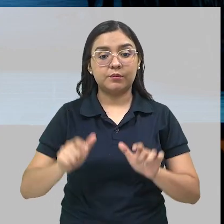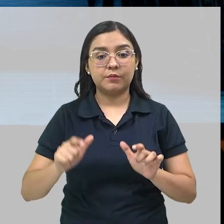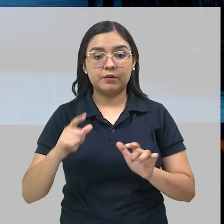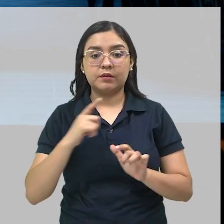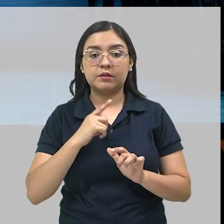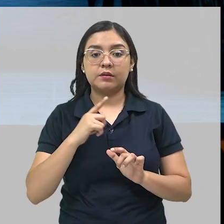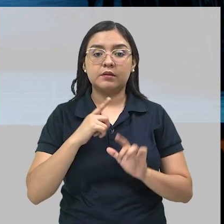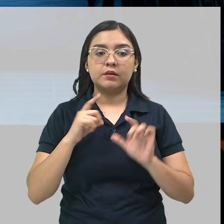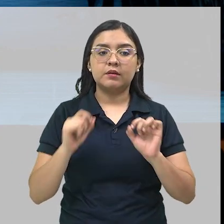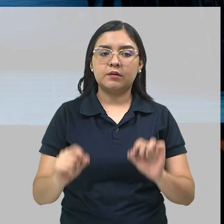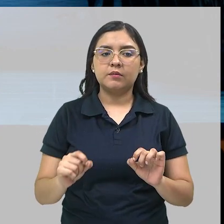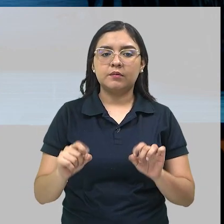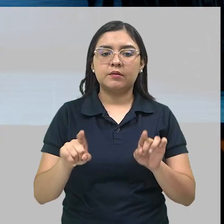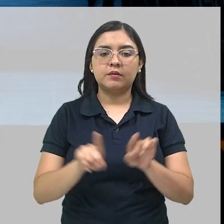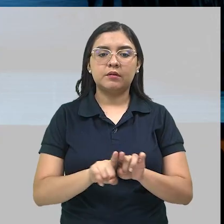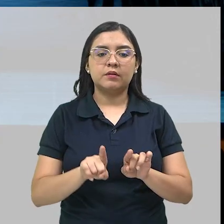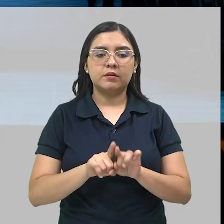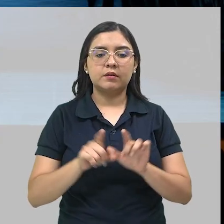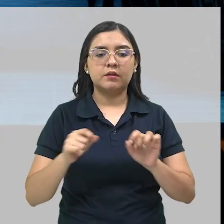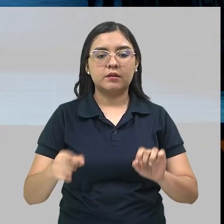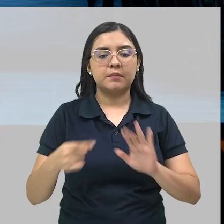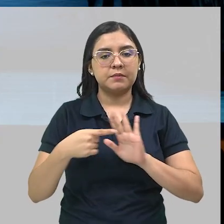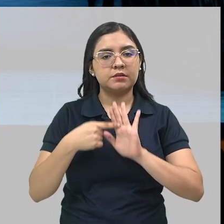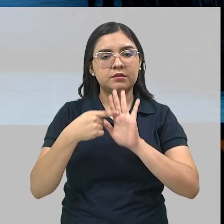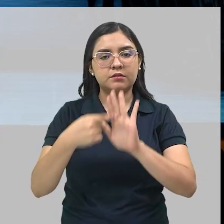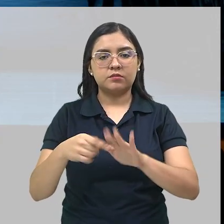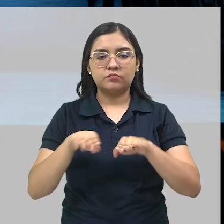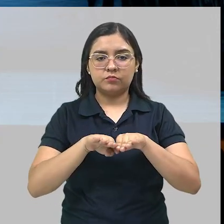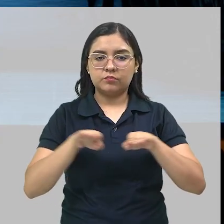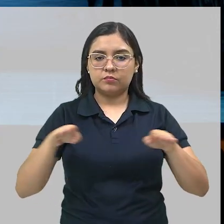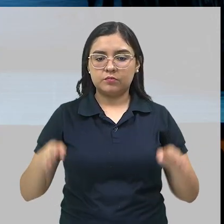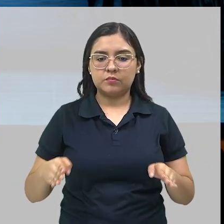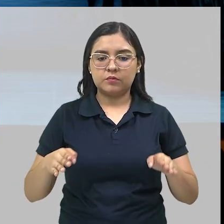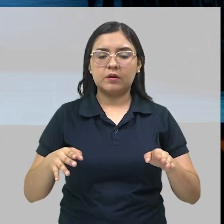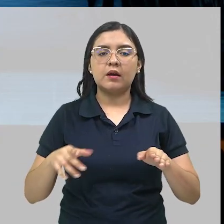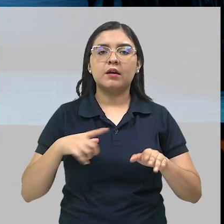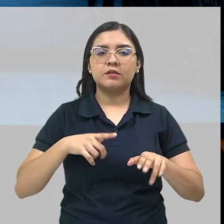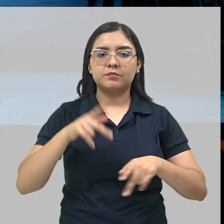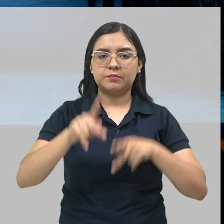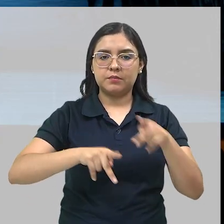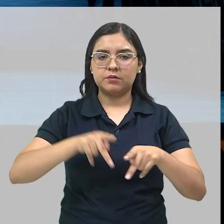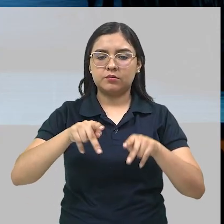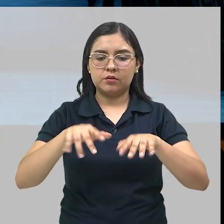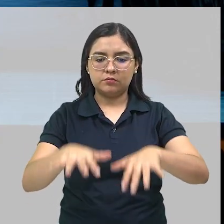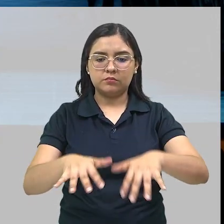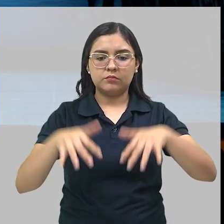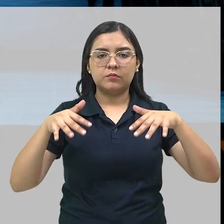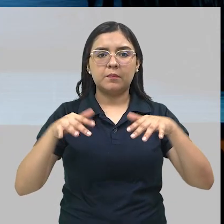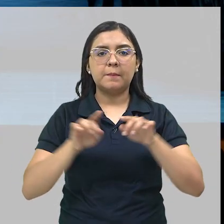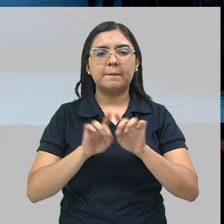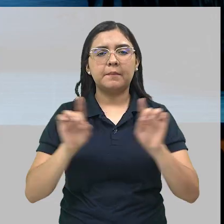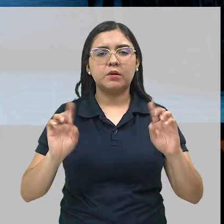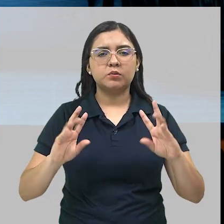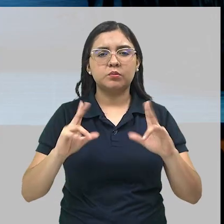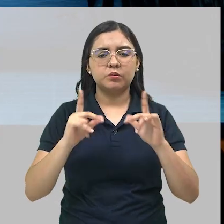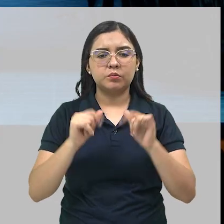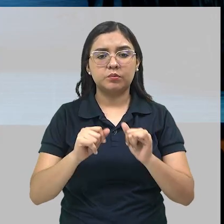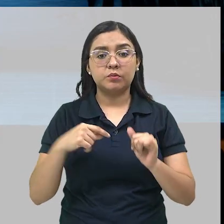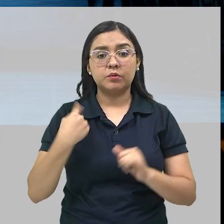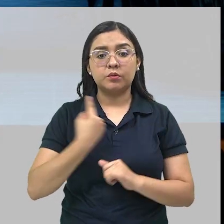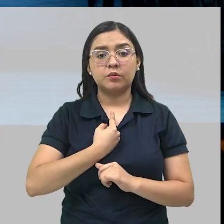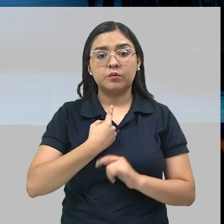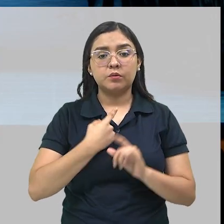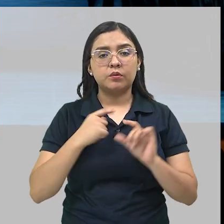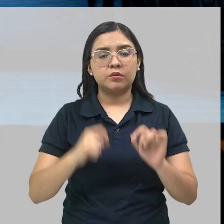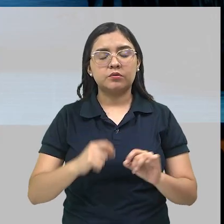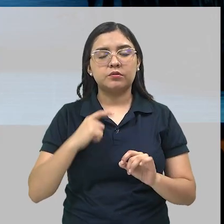a apresentação, a plateia, mas tudo a gente costuma ver